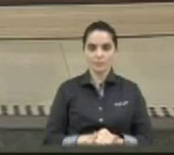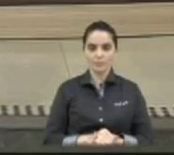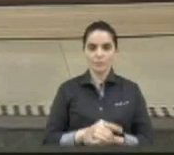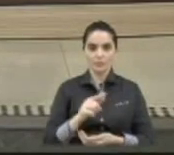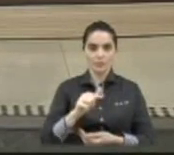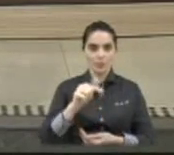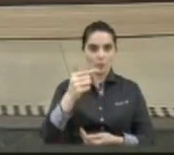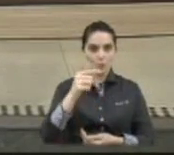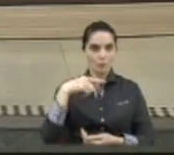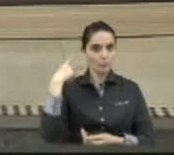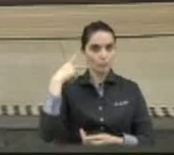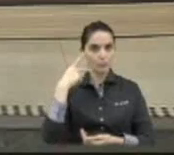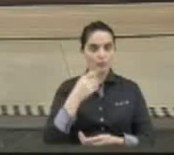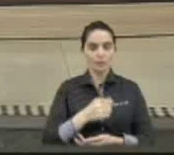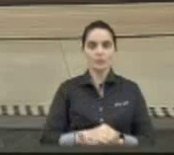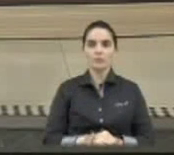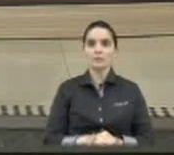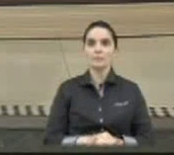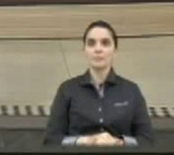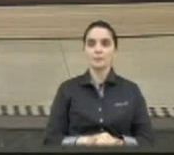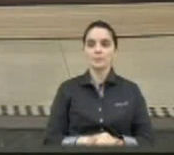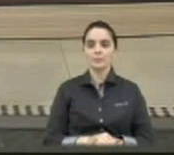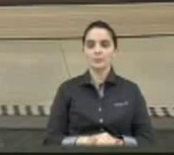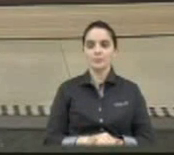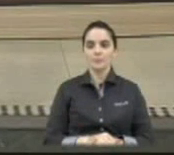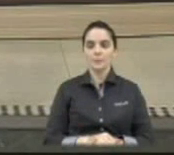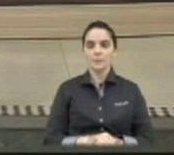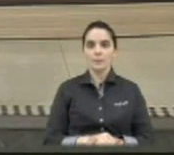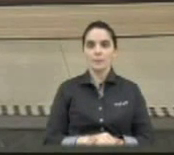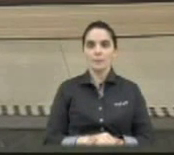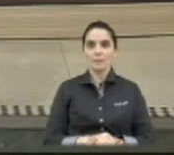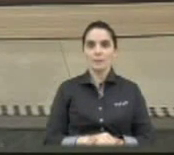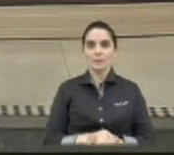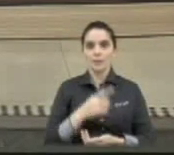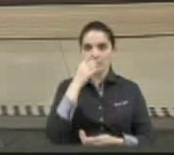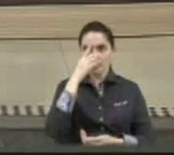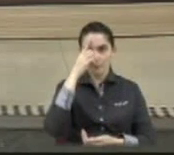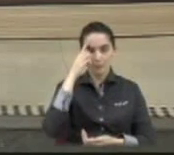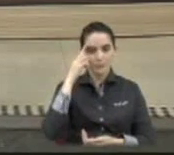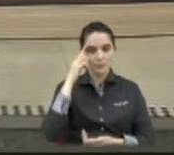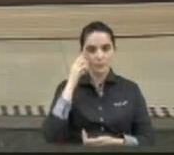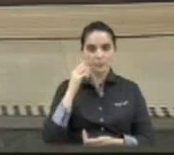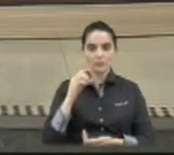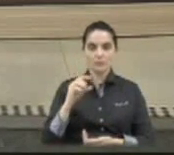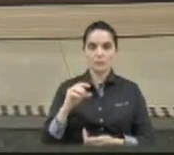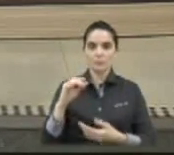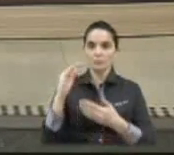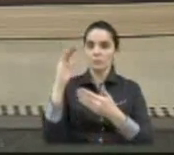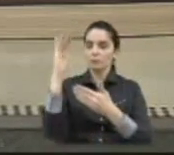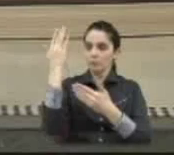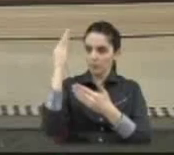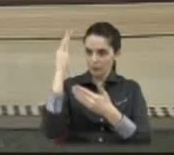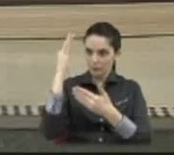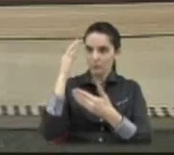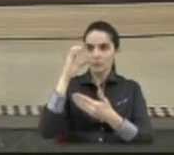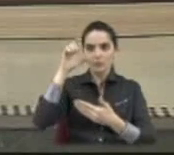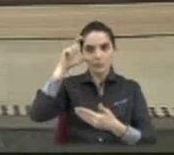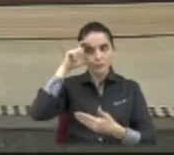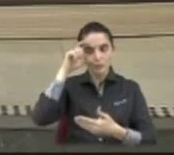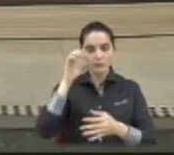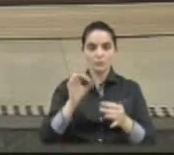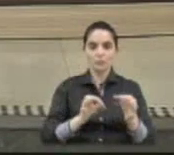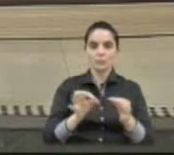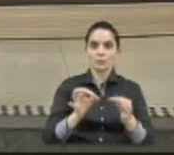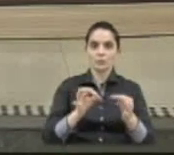Mais algum vereador deseja? Sim. Com a palavra, o nobre vereador Wilson Cerqueira. Eu parabenizar o Farid pelo projeto e